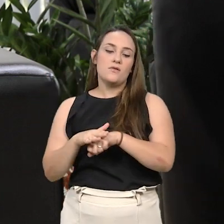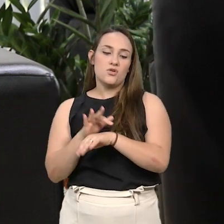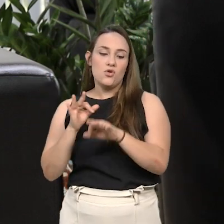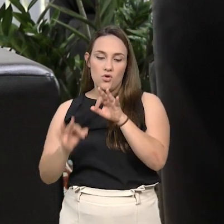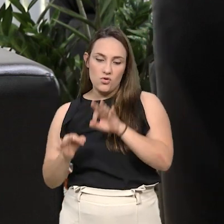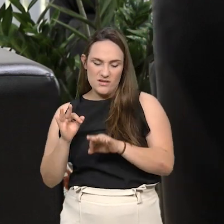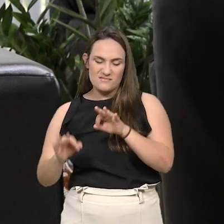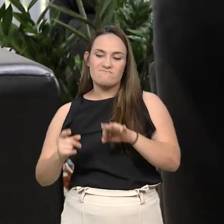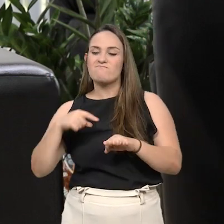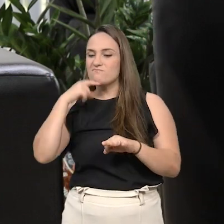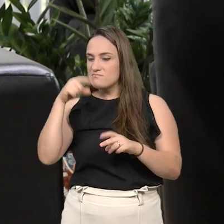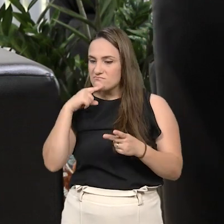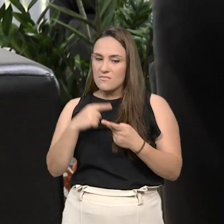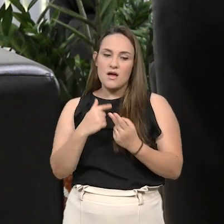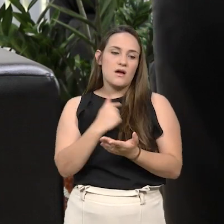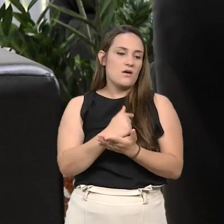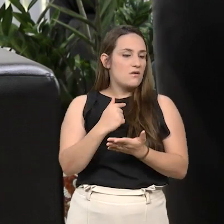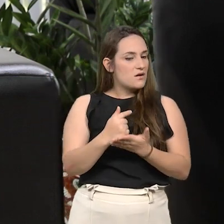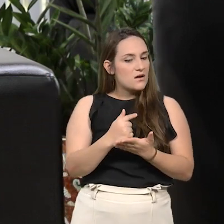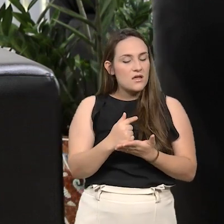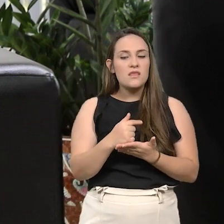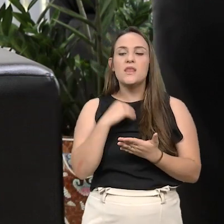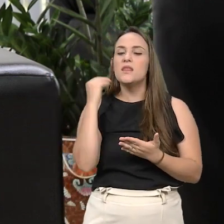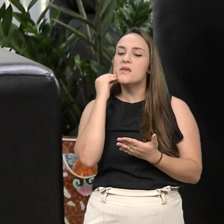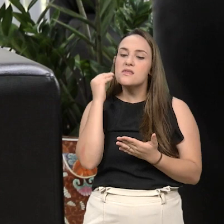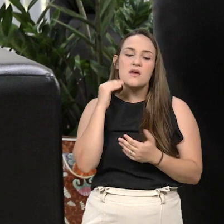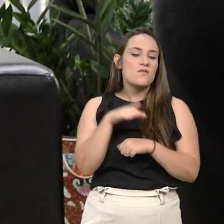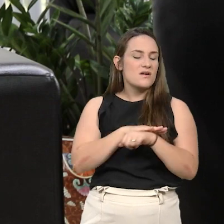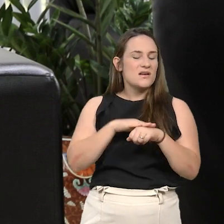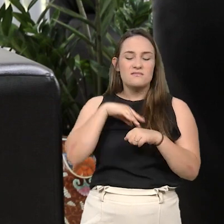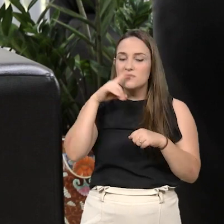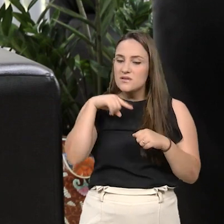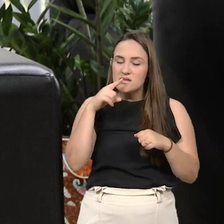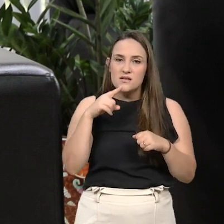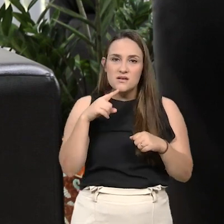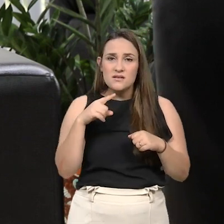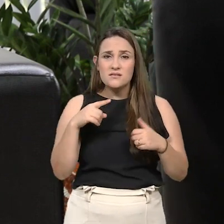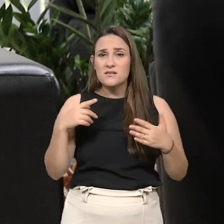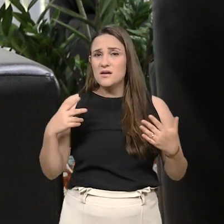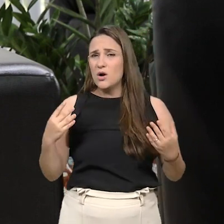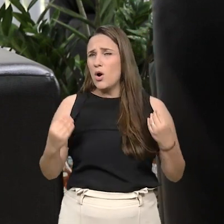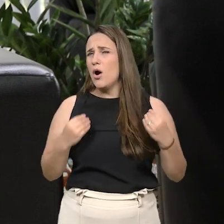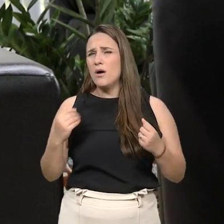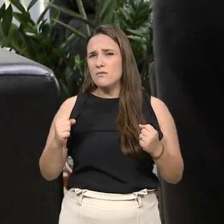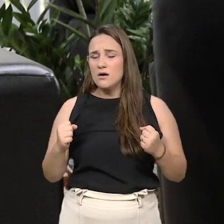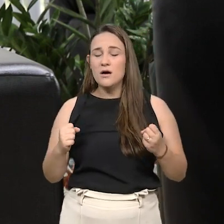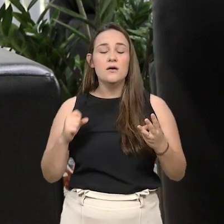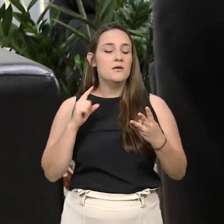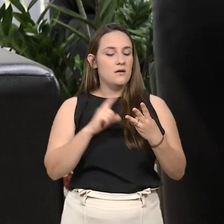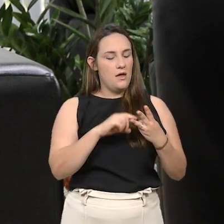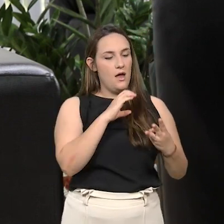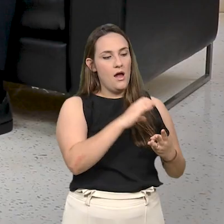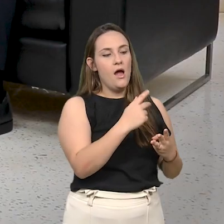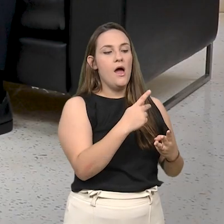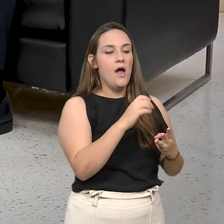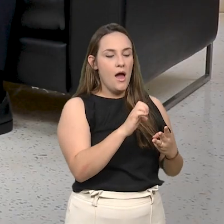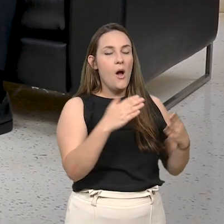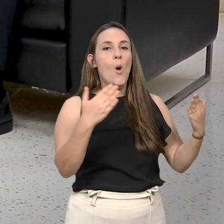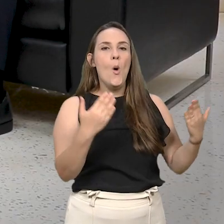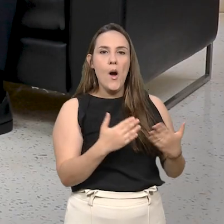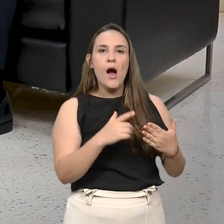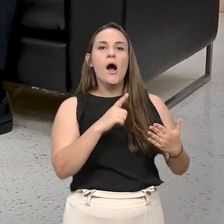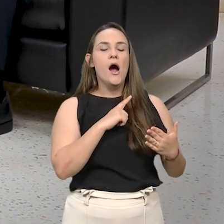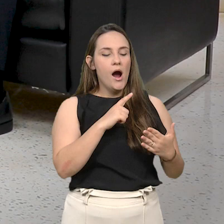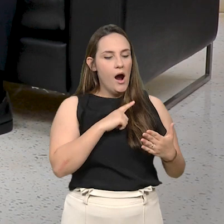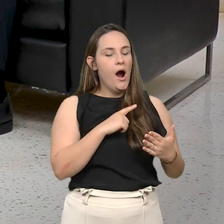deu certo, conversar com o cartório, não deu certo, eu fico então sem ter como ter contato? A CPE